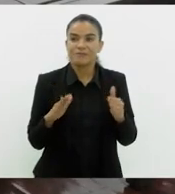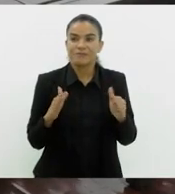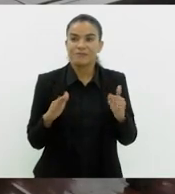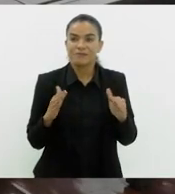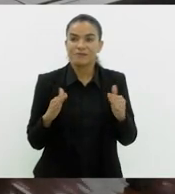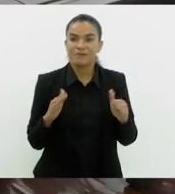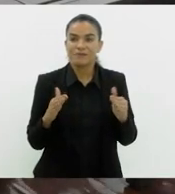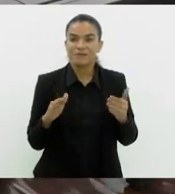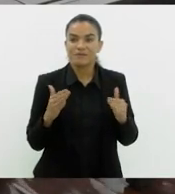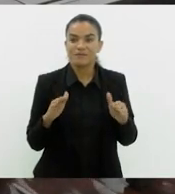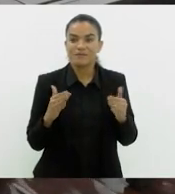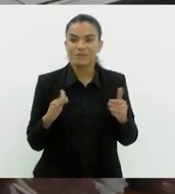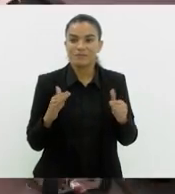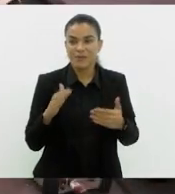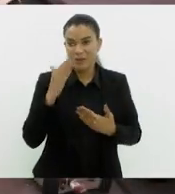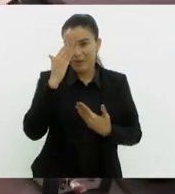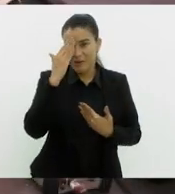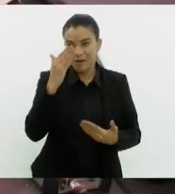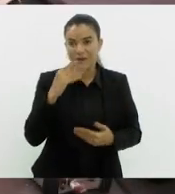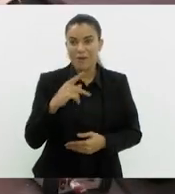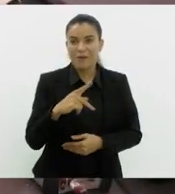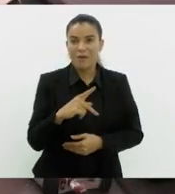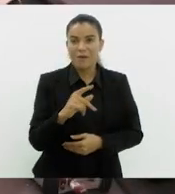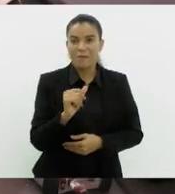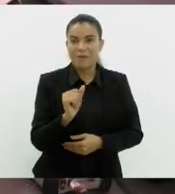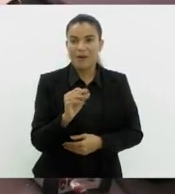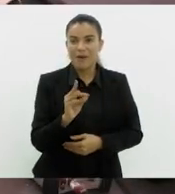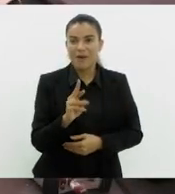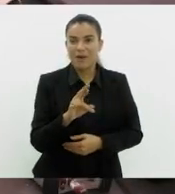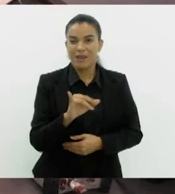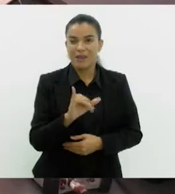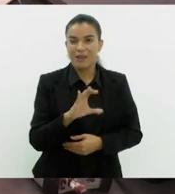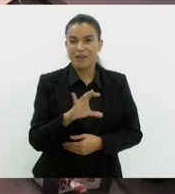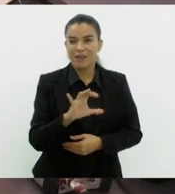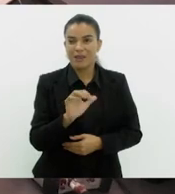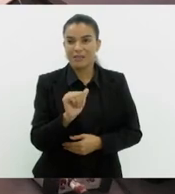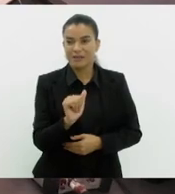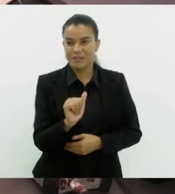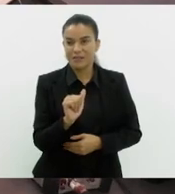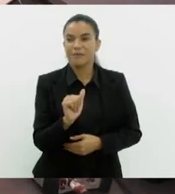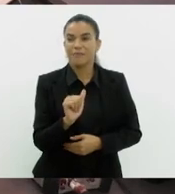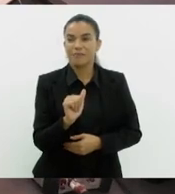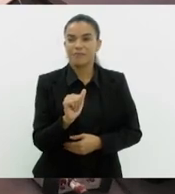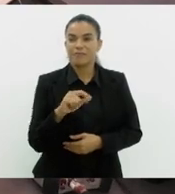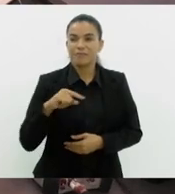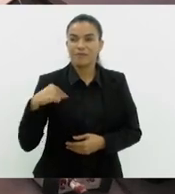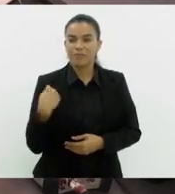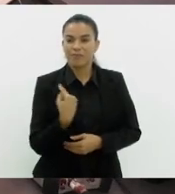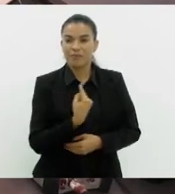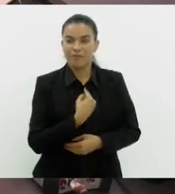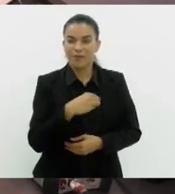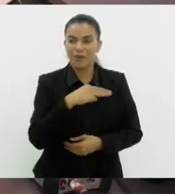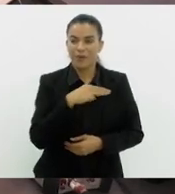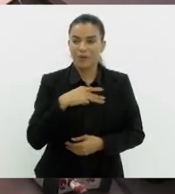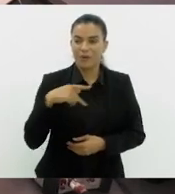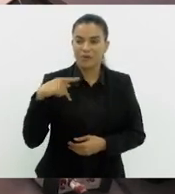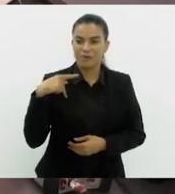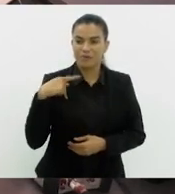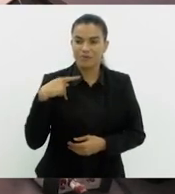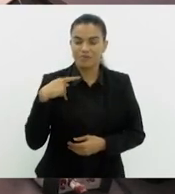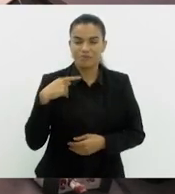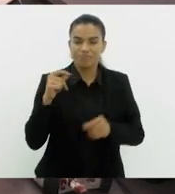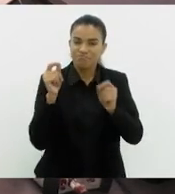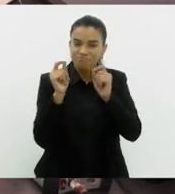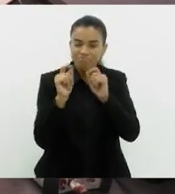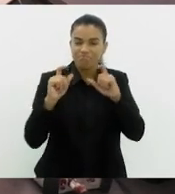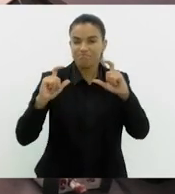Muito obrigada, senhora Patrícia Carvão. É fundamental para todas nós que o Ministério Público esteja